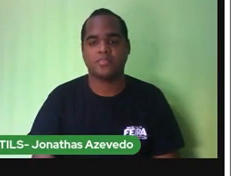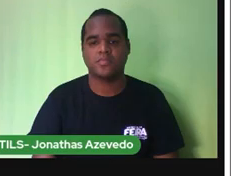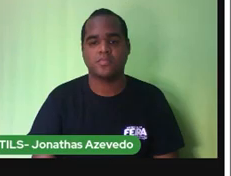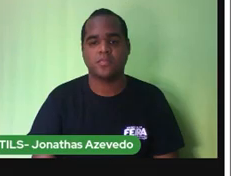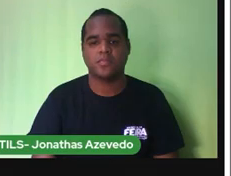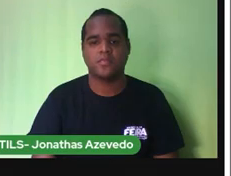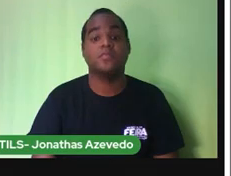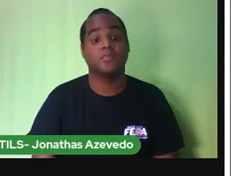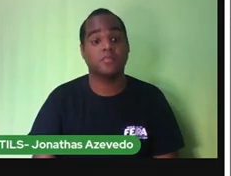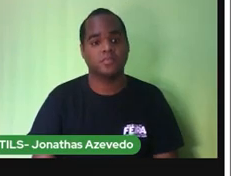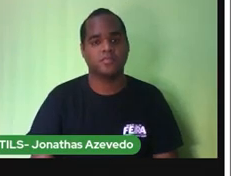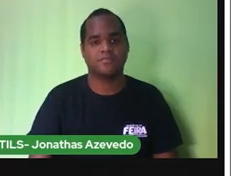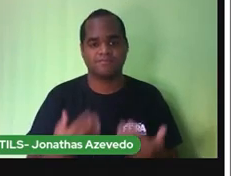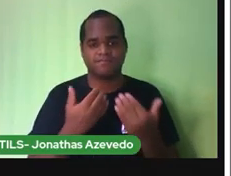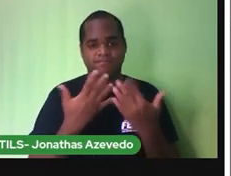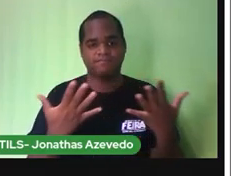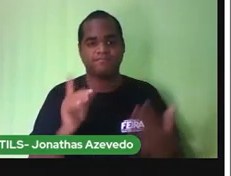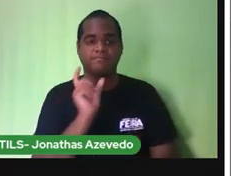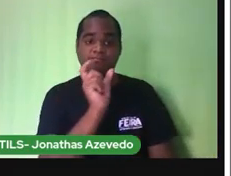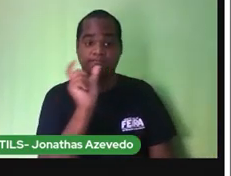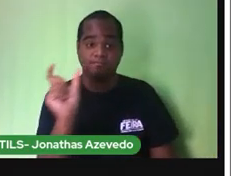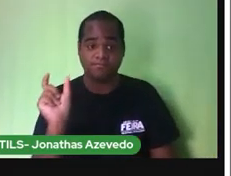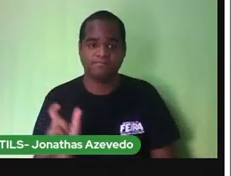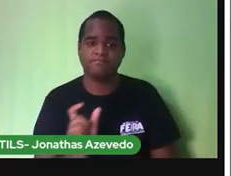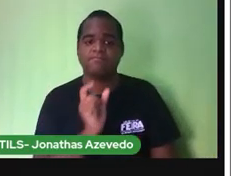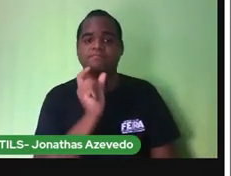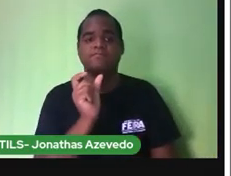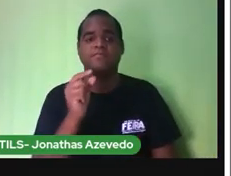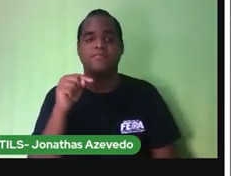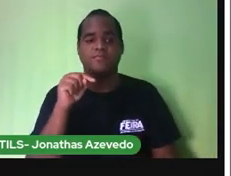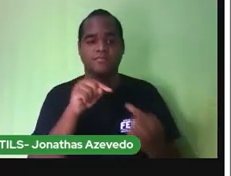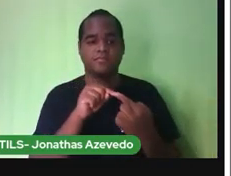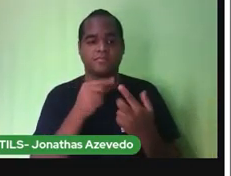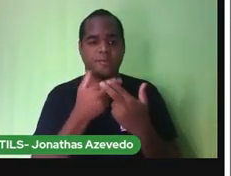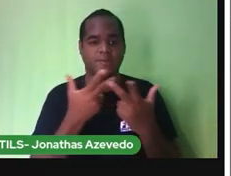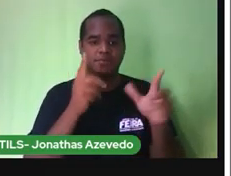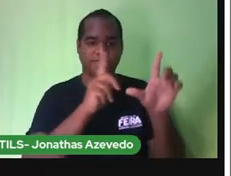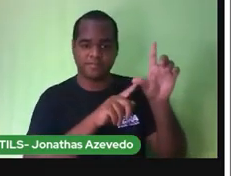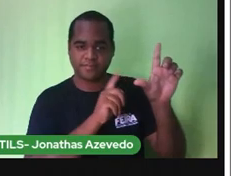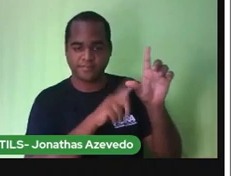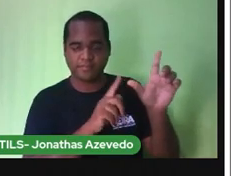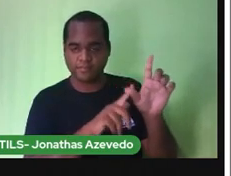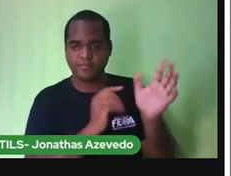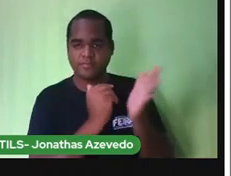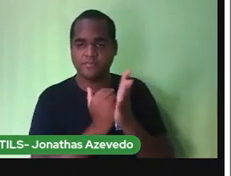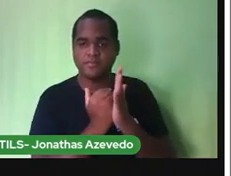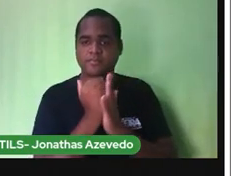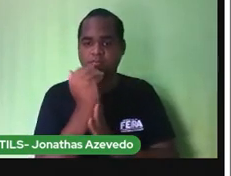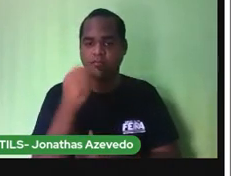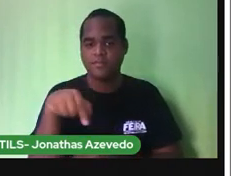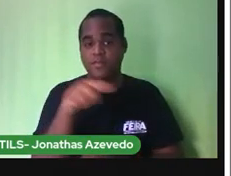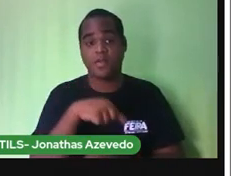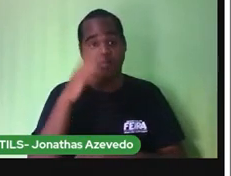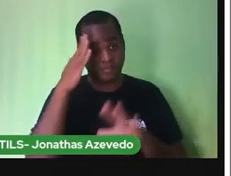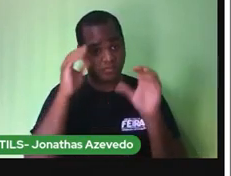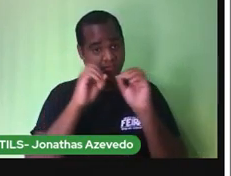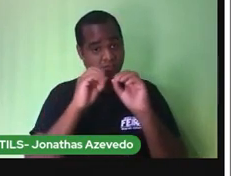e as palavras como você já sabe são formadas por LER e agora nós vamos prestar atenção